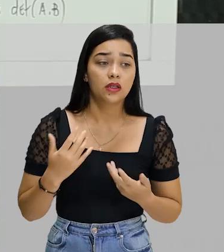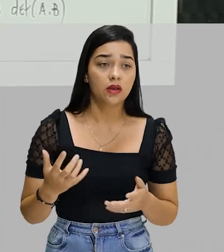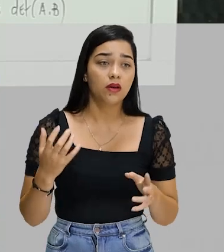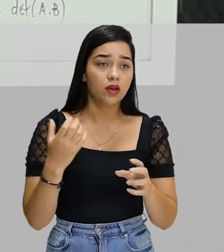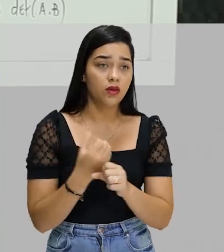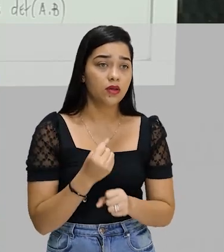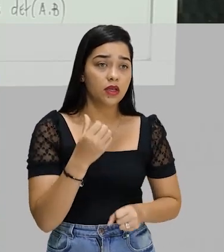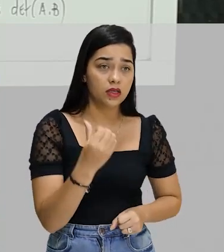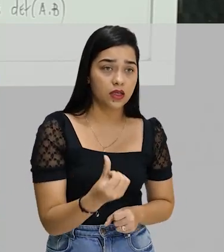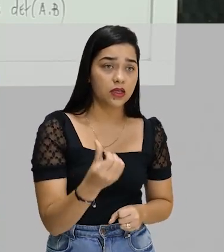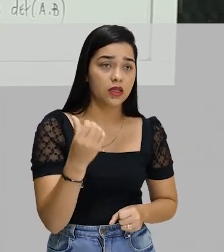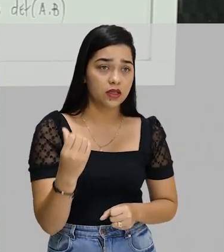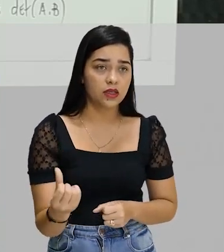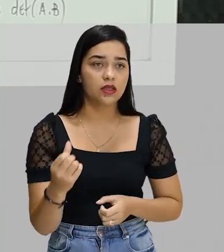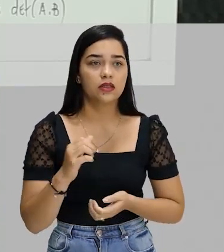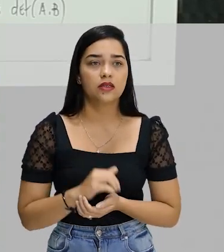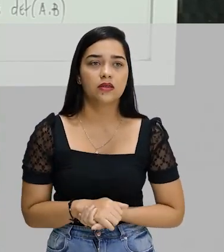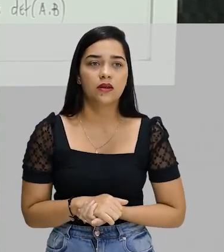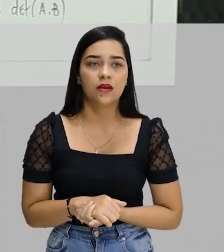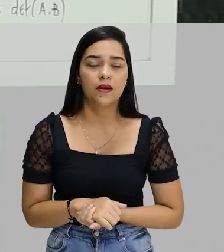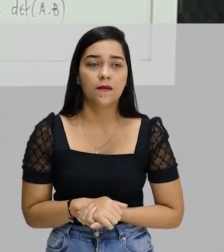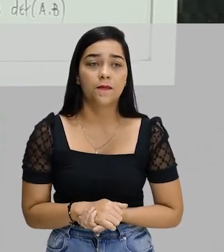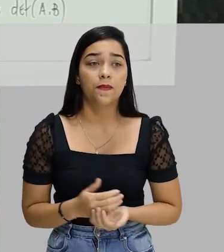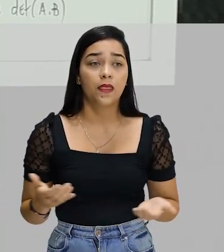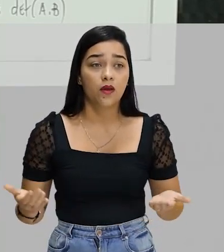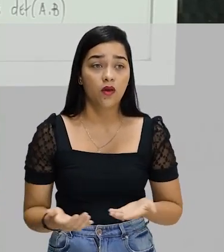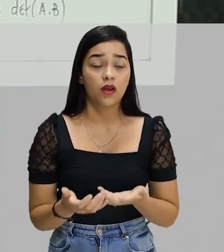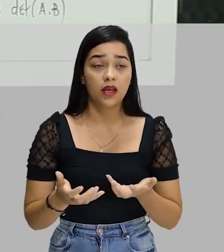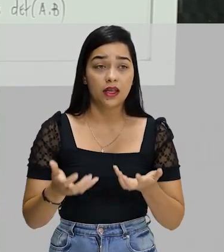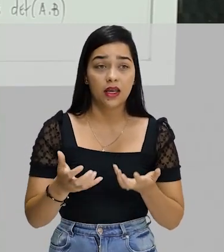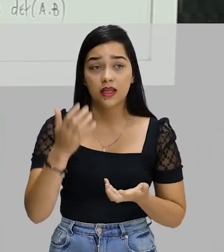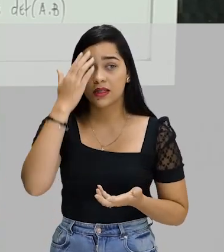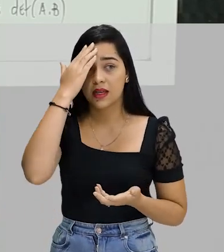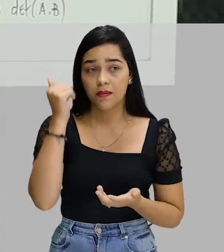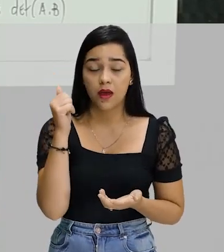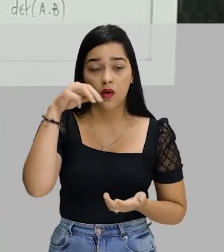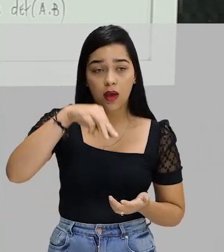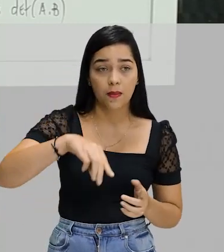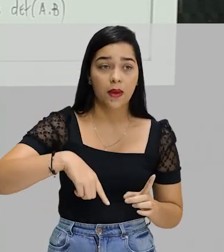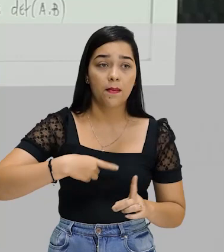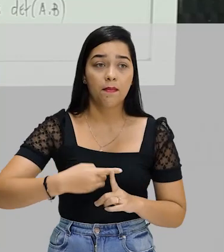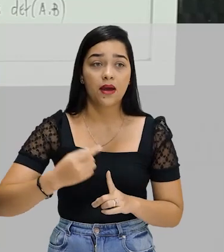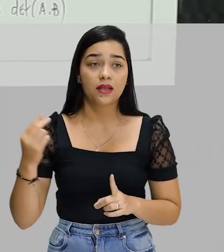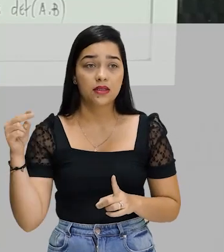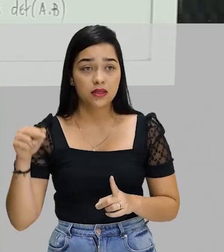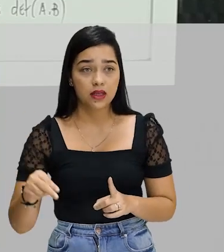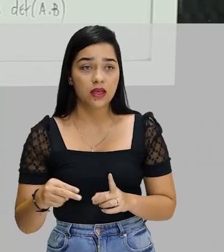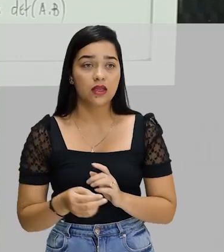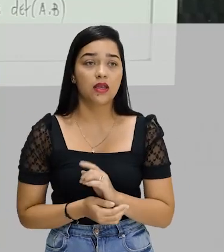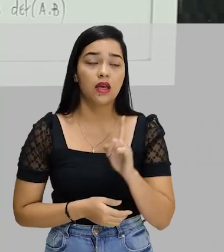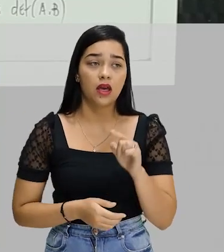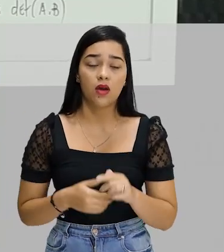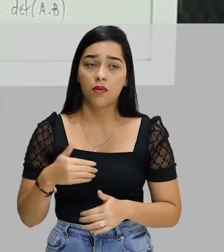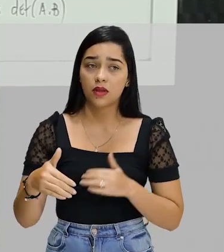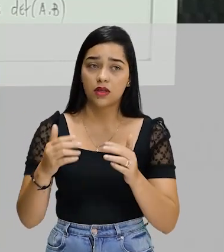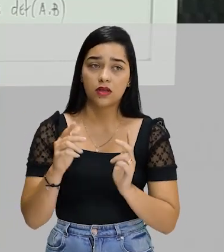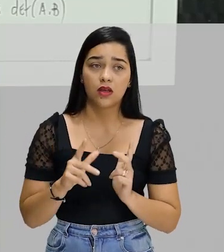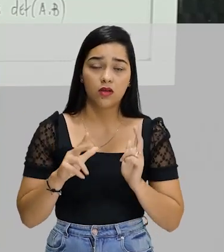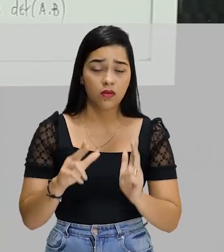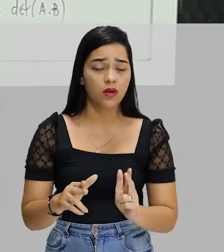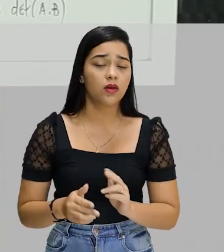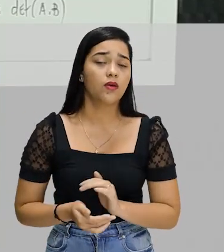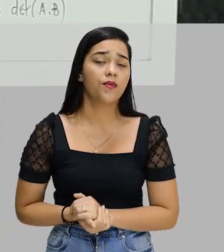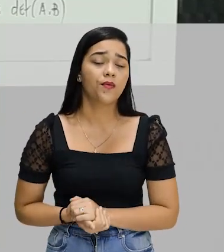dar 66. Nesse caso, ele quer a matriz M mais a matriz N. Aí o processo é o mesmo. Você vai pegar